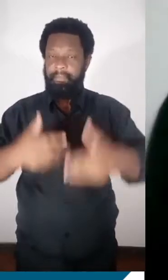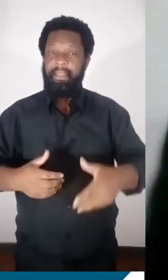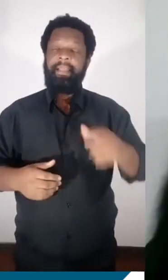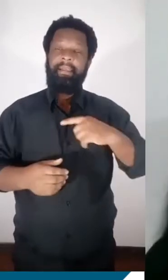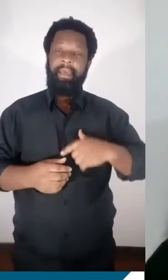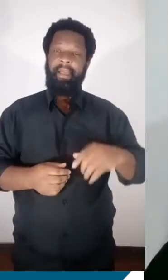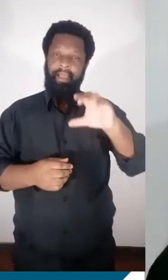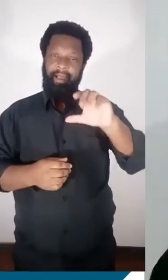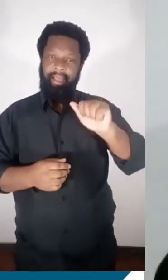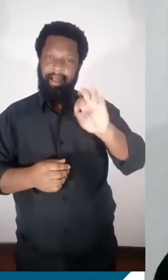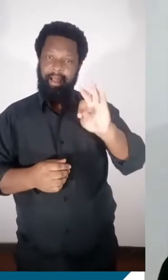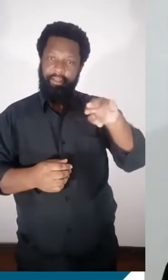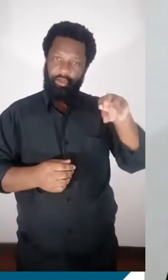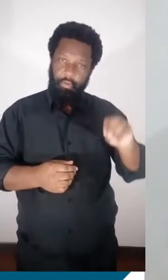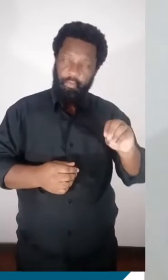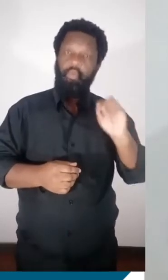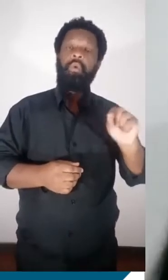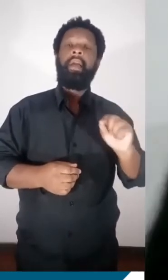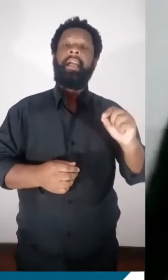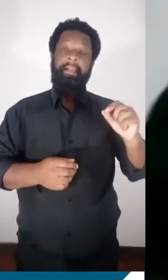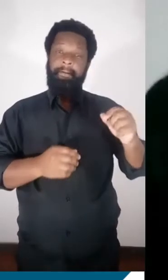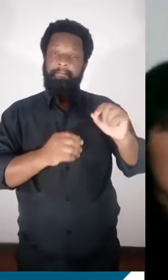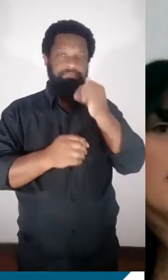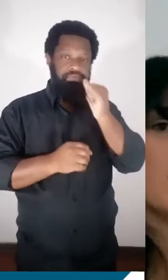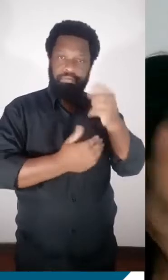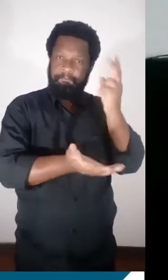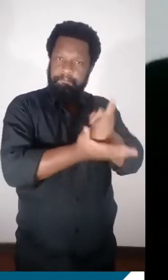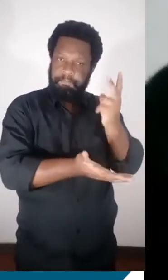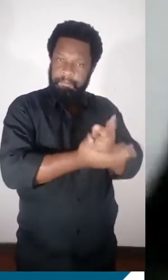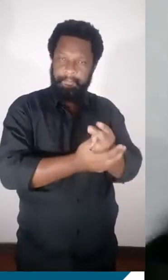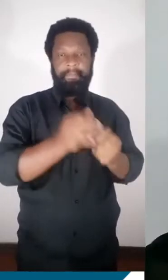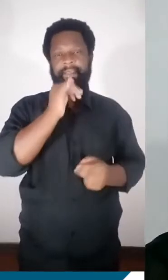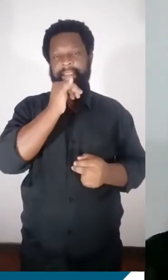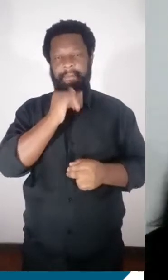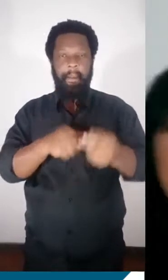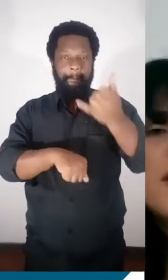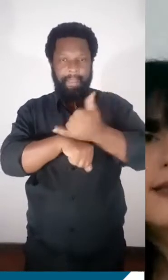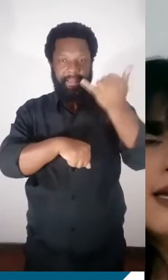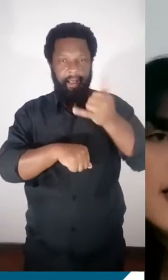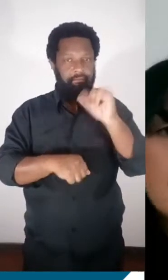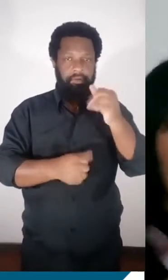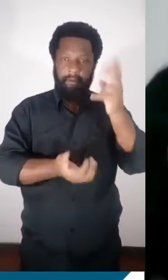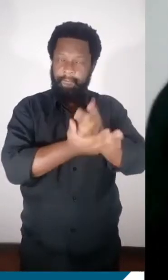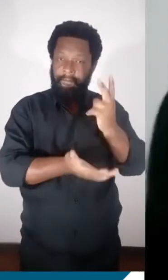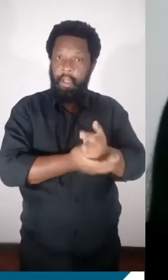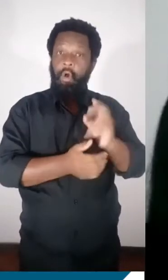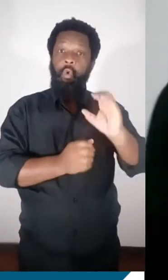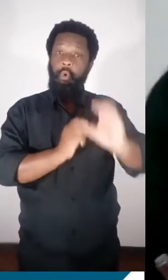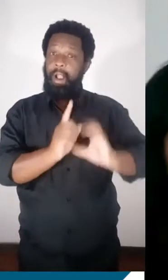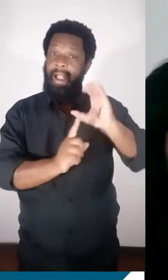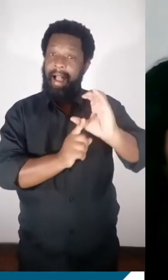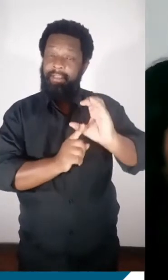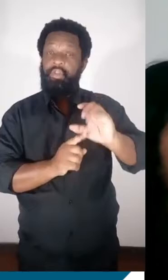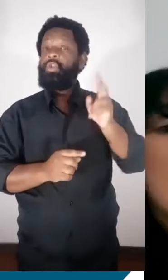ter o cátion do metal com carga fixa. Então imagine que eu tenho um metal que tem carga fixa, então o cátion dele